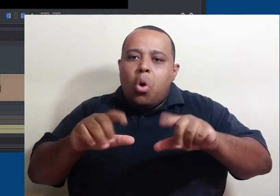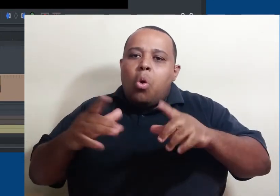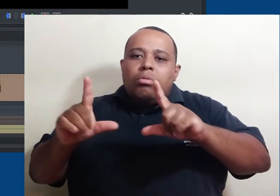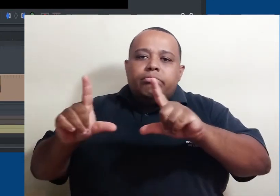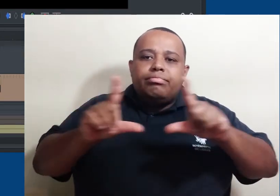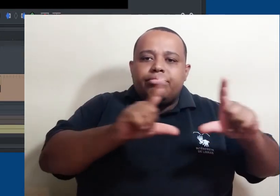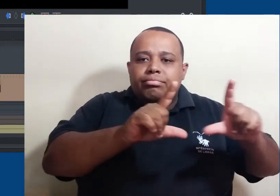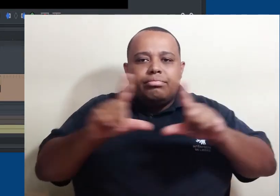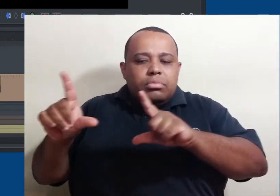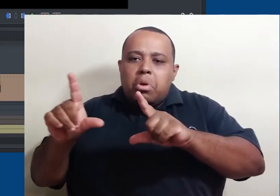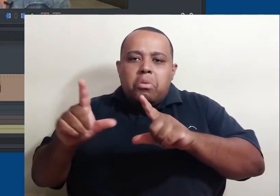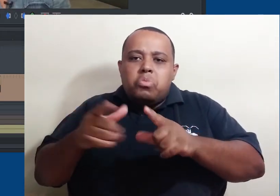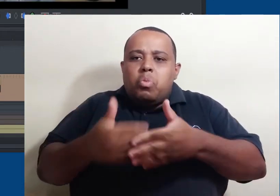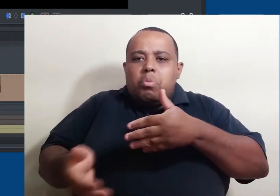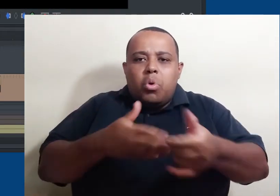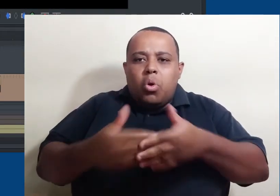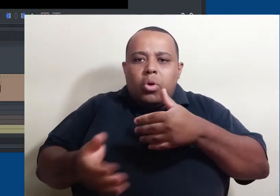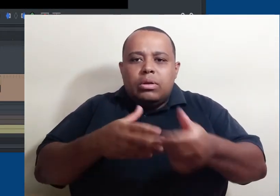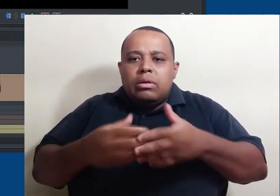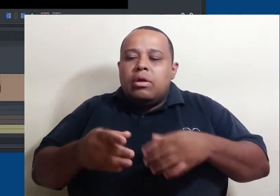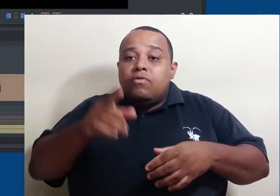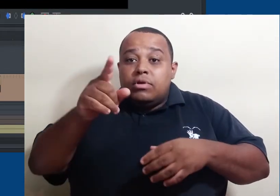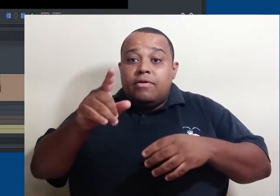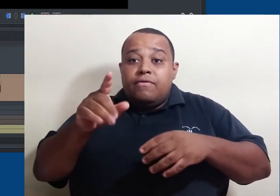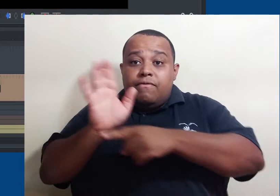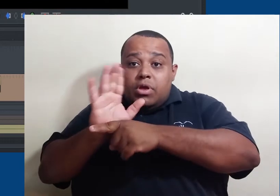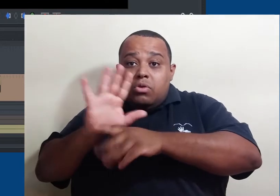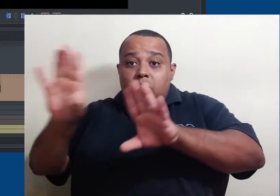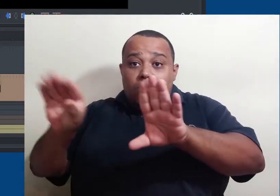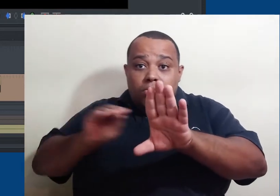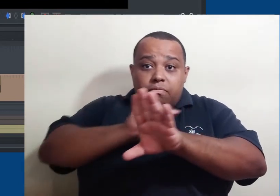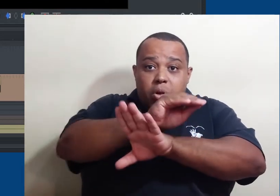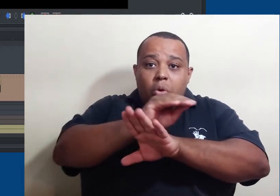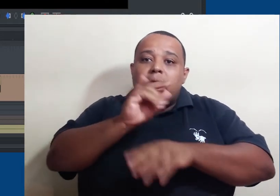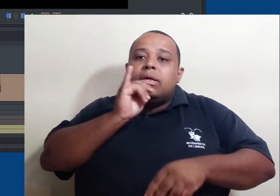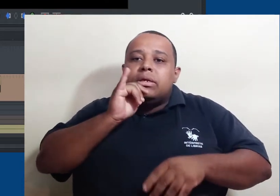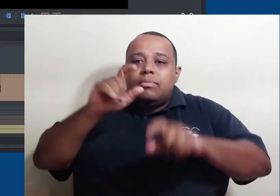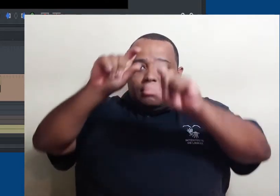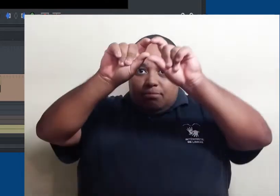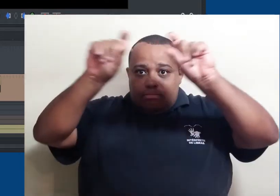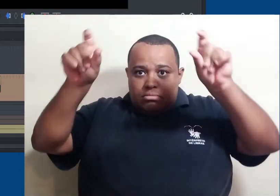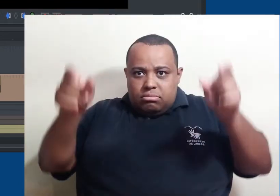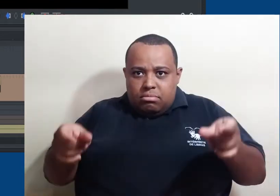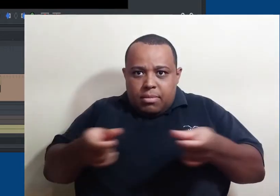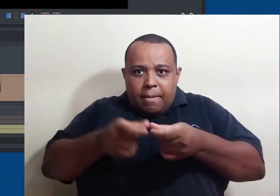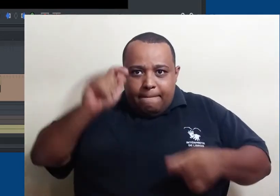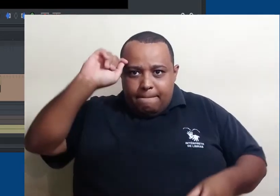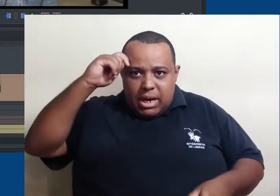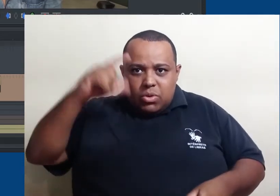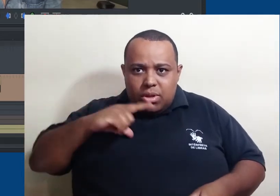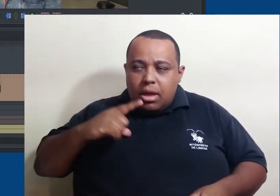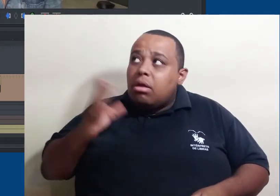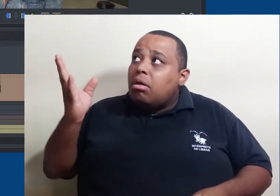vídeo menor do que sua composição, ele vai estar provavelmente assim, ó, mais ou menos, talvez um pouquinho menor. Aí você vai